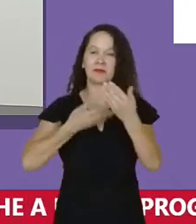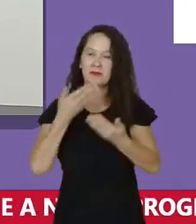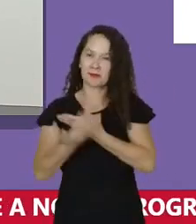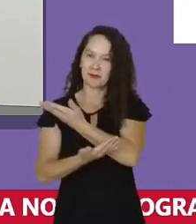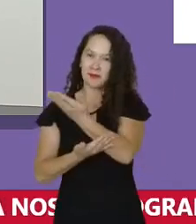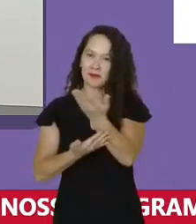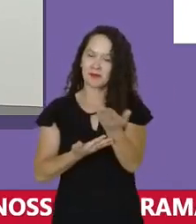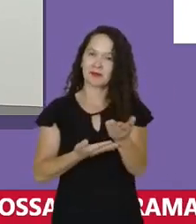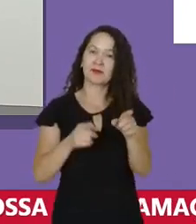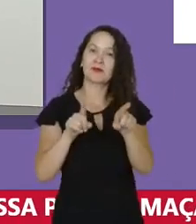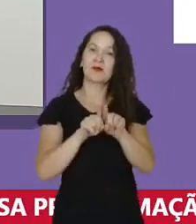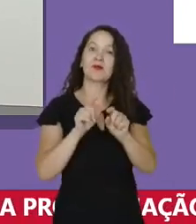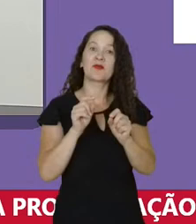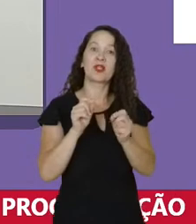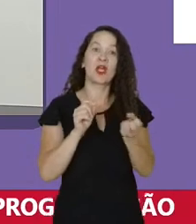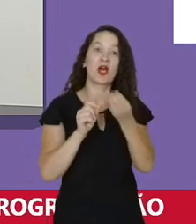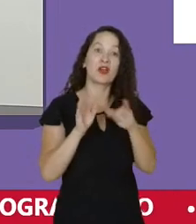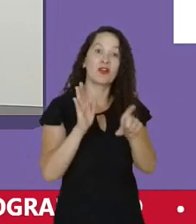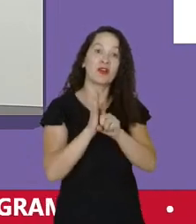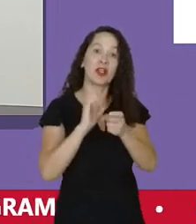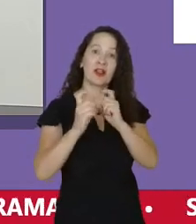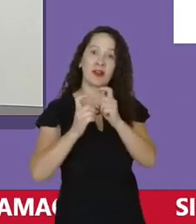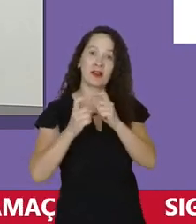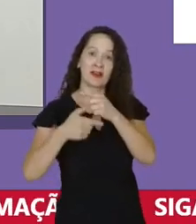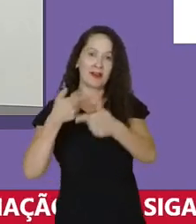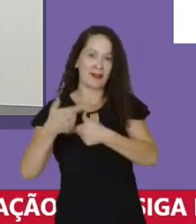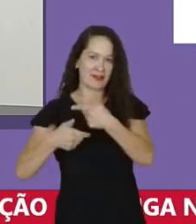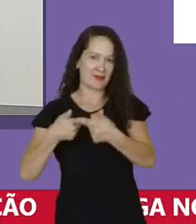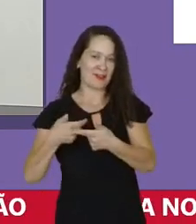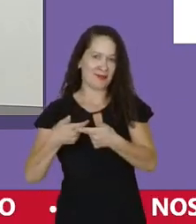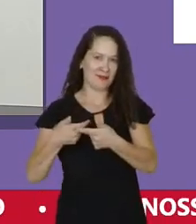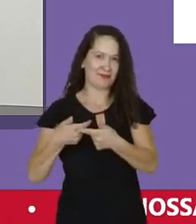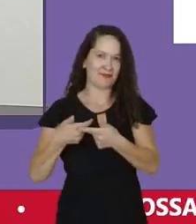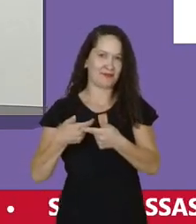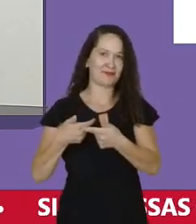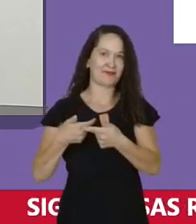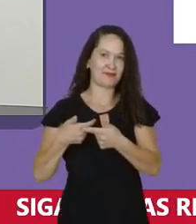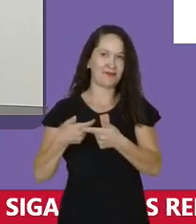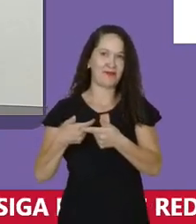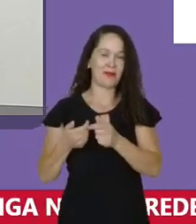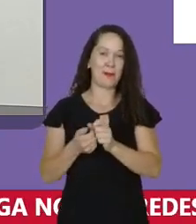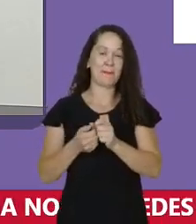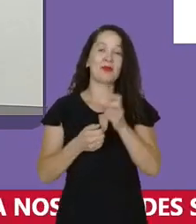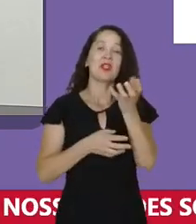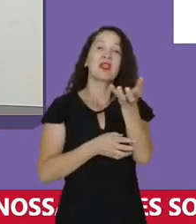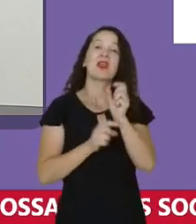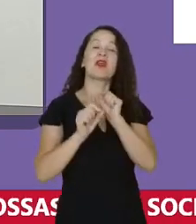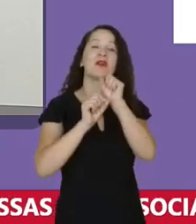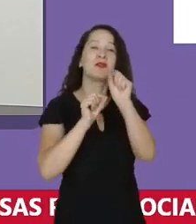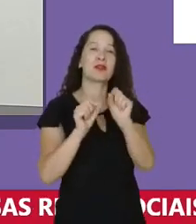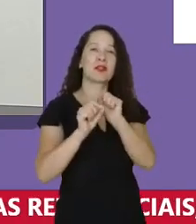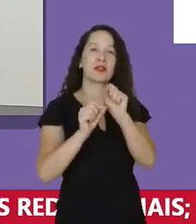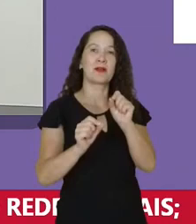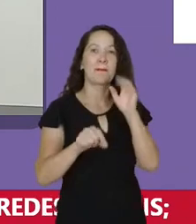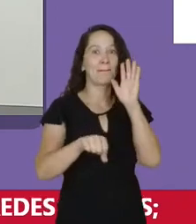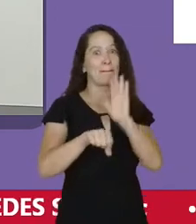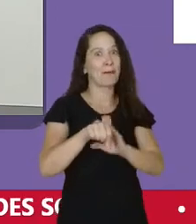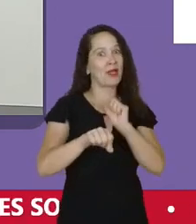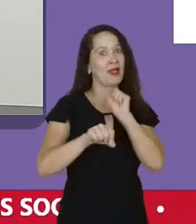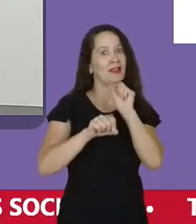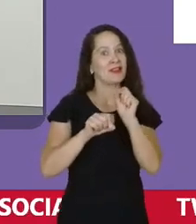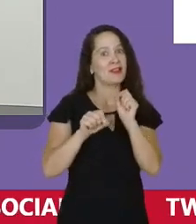com vocês acerca da reforma da Previdência, que visa ainda